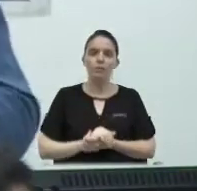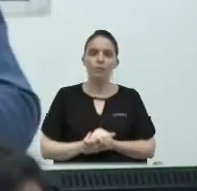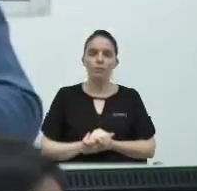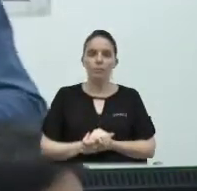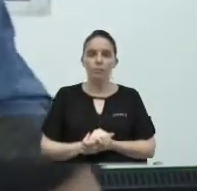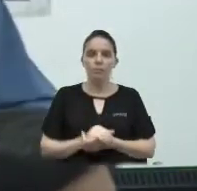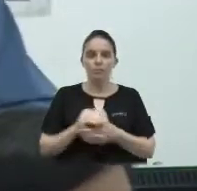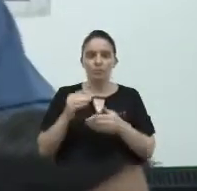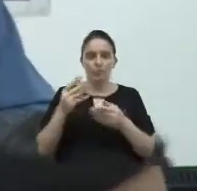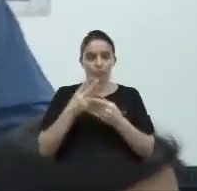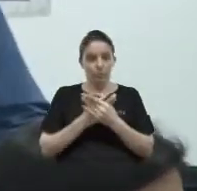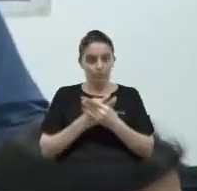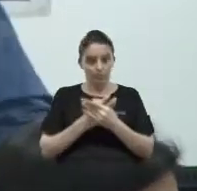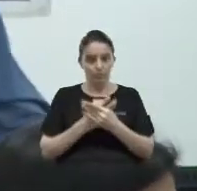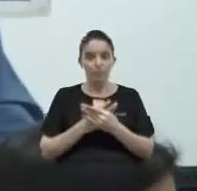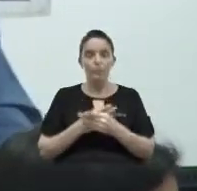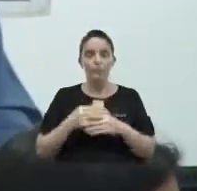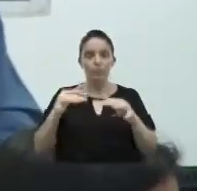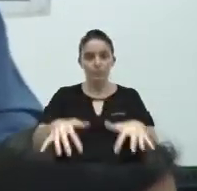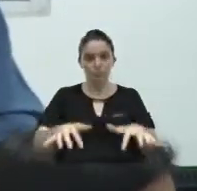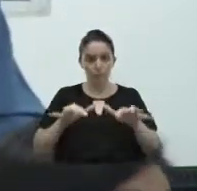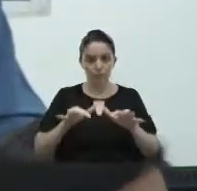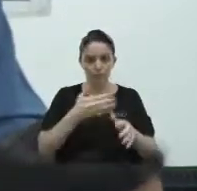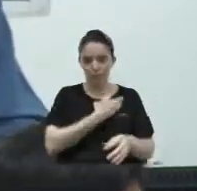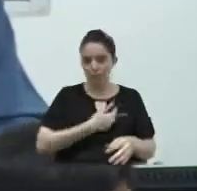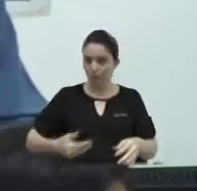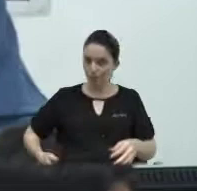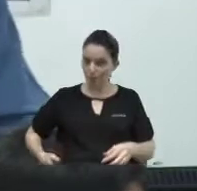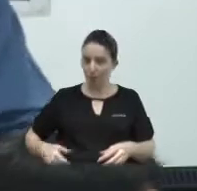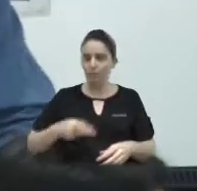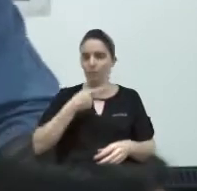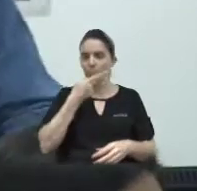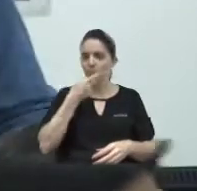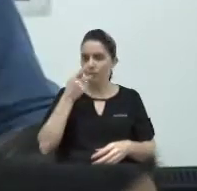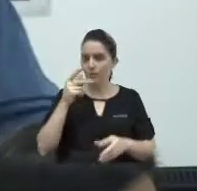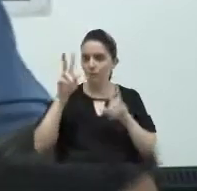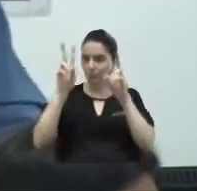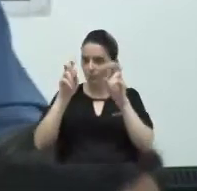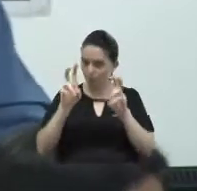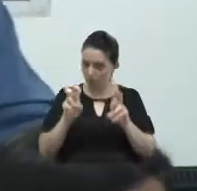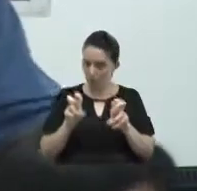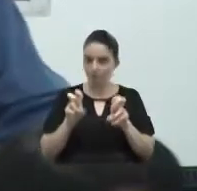nós tivemos nessa casa uma audiência pública para poder tratar o assunto, no qual foi